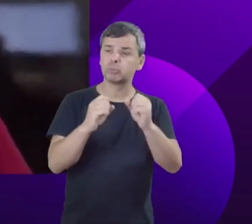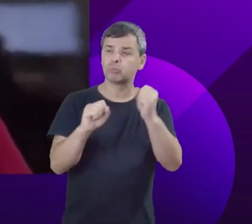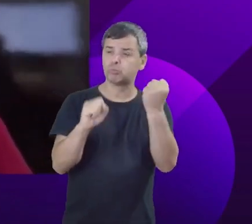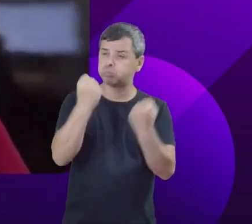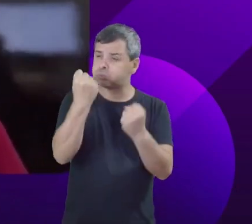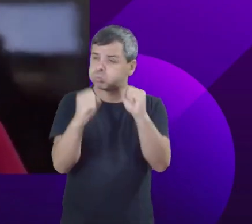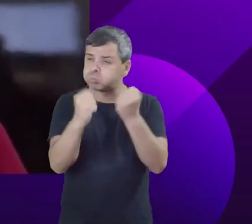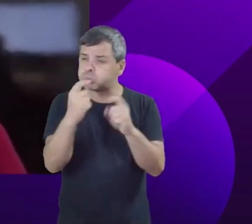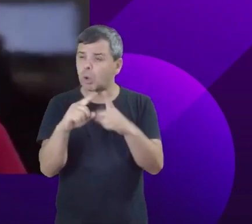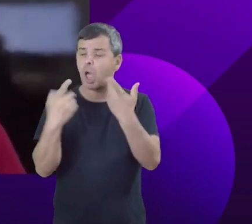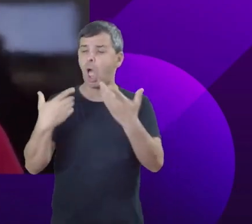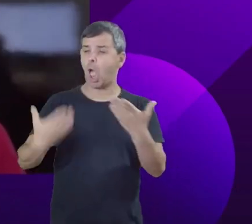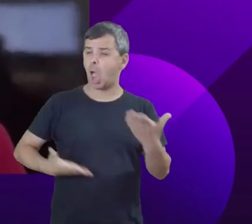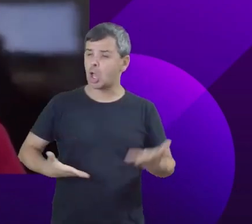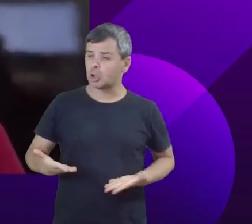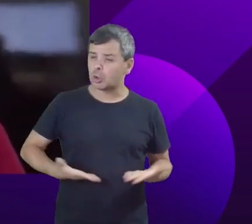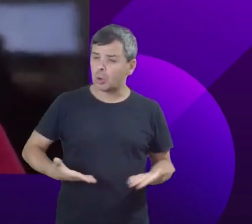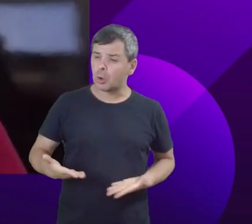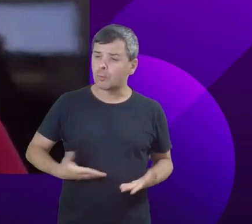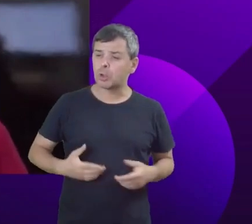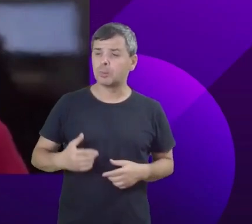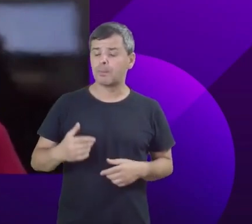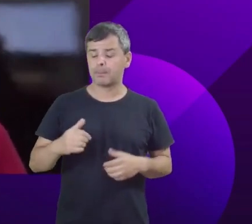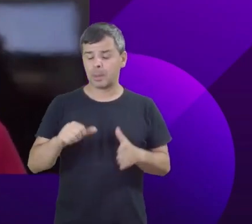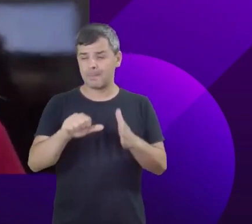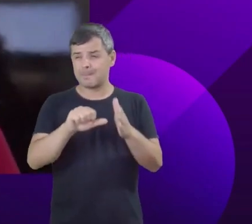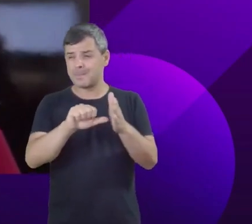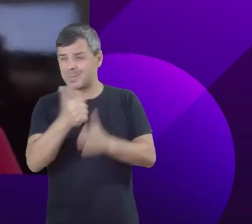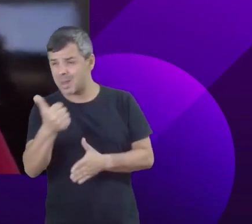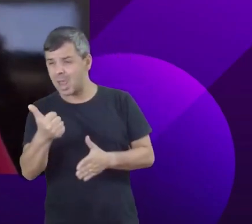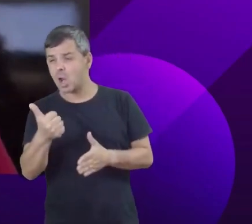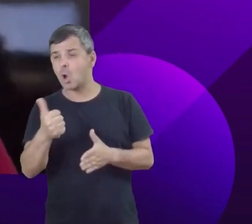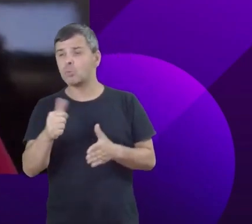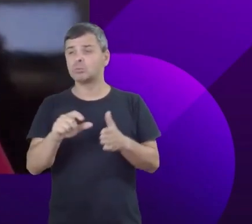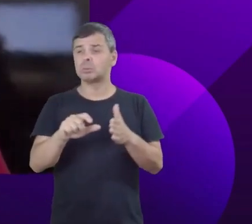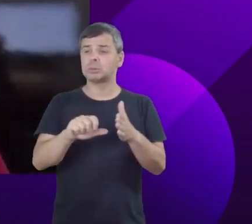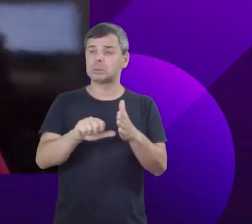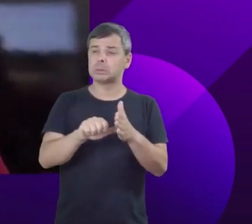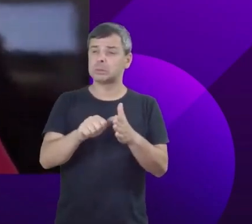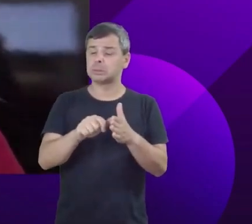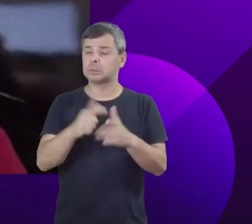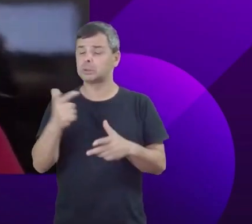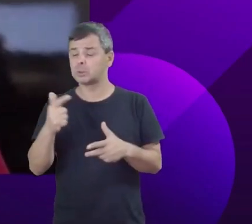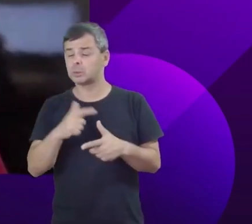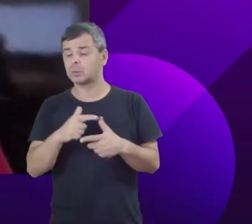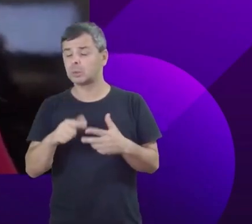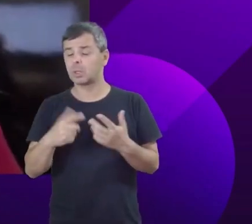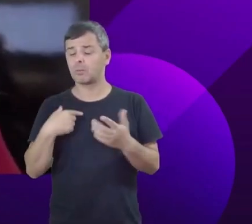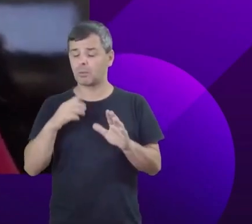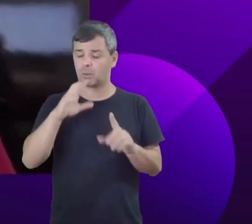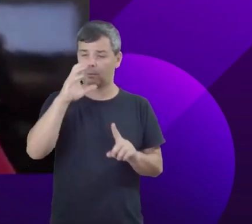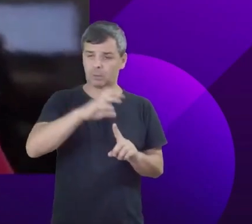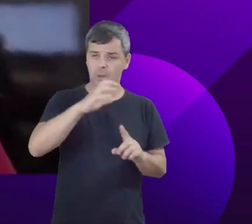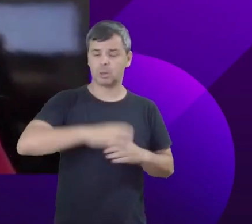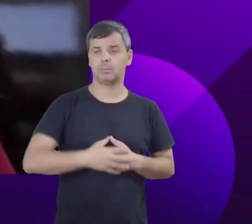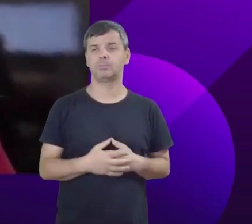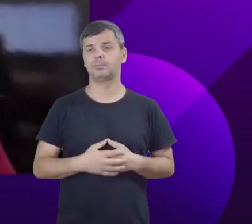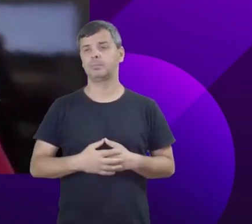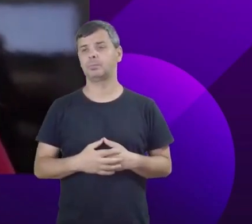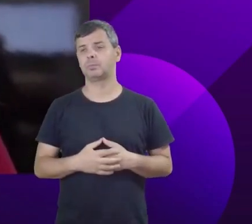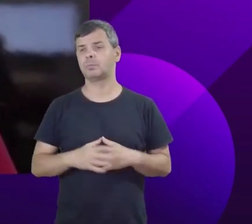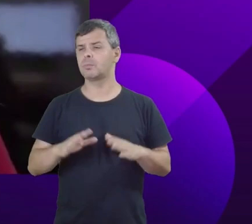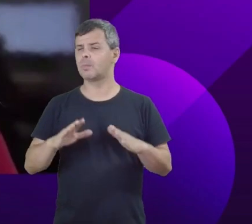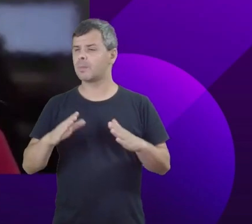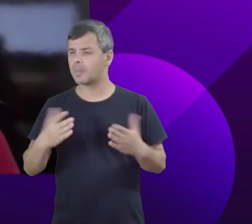enfim, serviços de primeira e segunda ordem também foram bastante afetados.